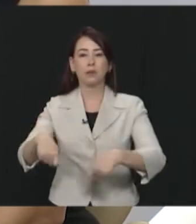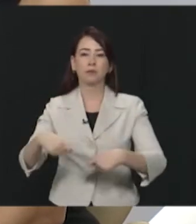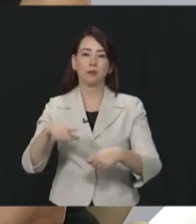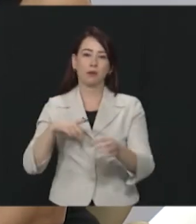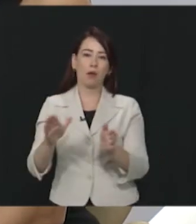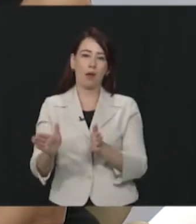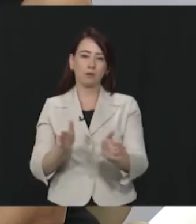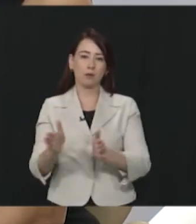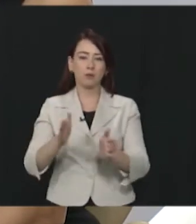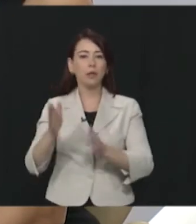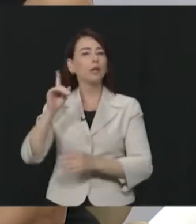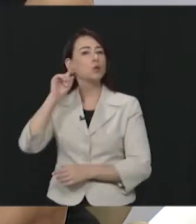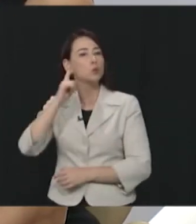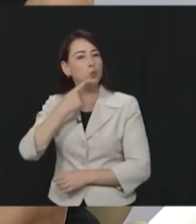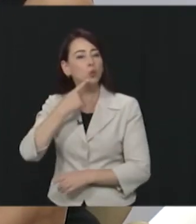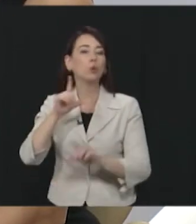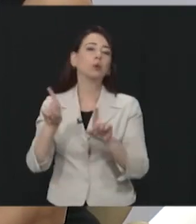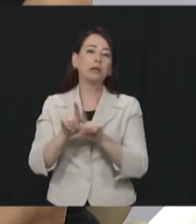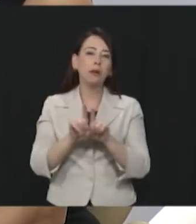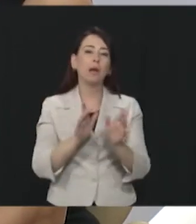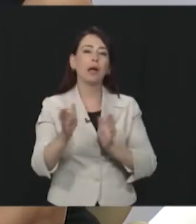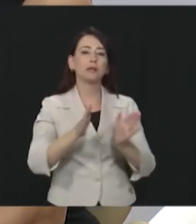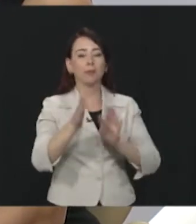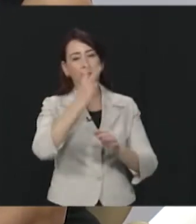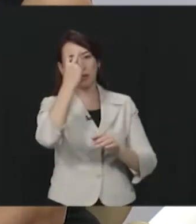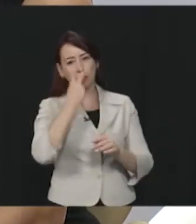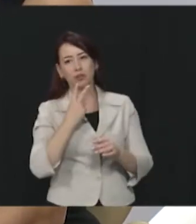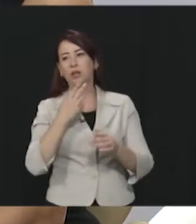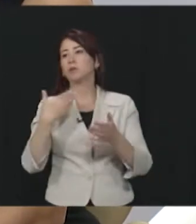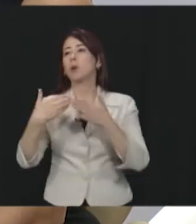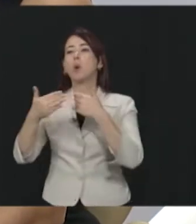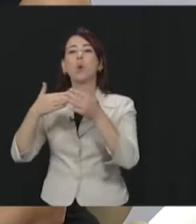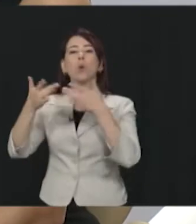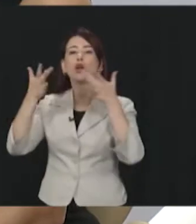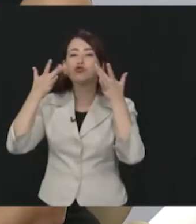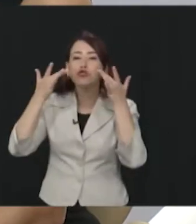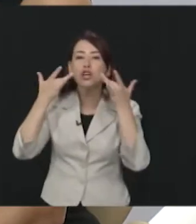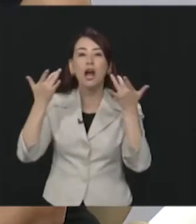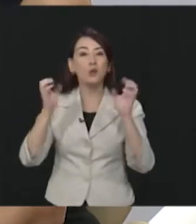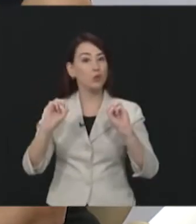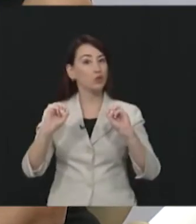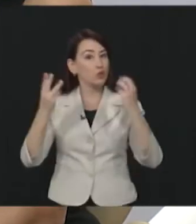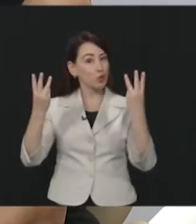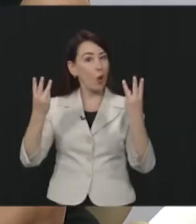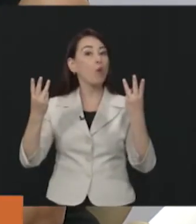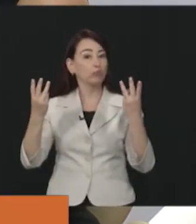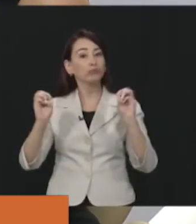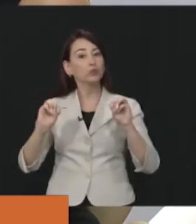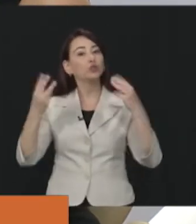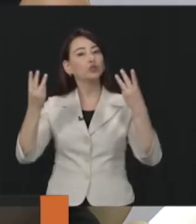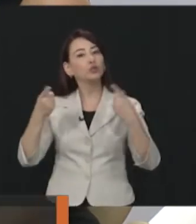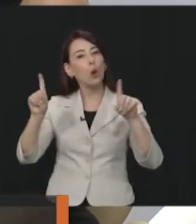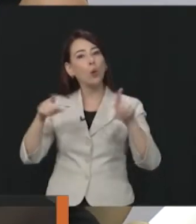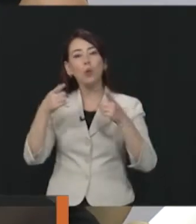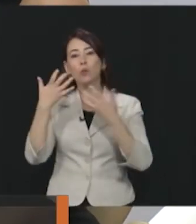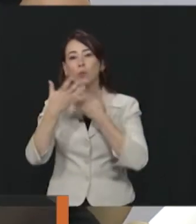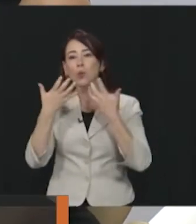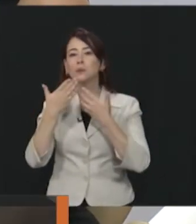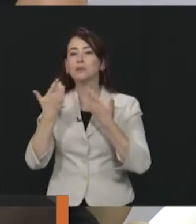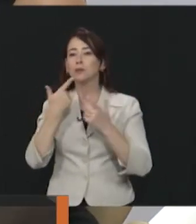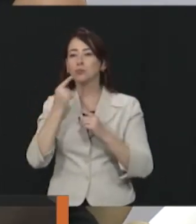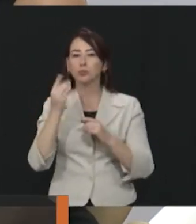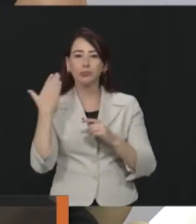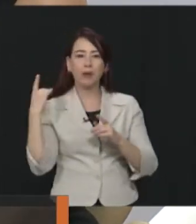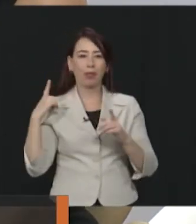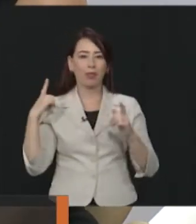quanto para cegos. Então, qualquer peça de teatro, qualquer show, inclusive shows de música, né, a gente teve alguns festivais